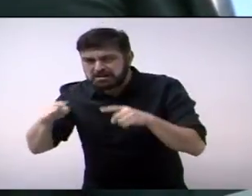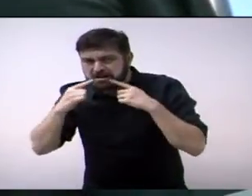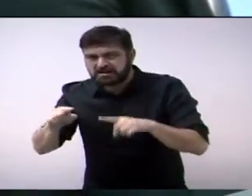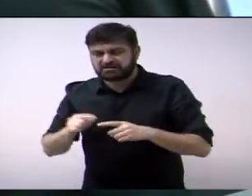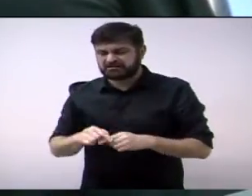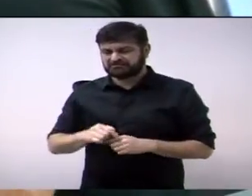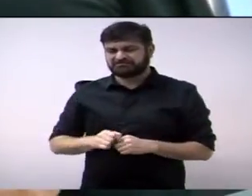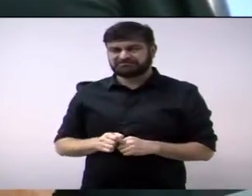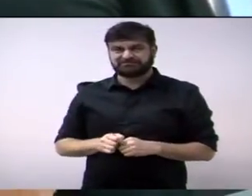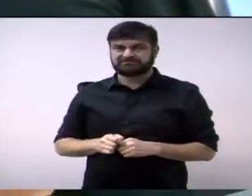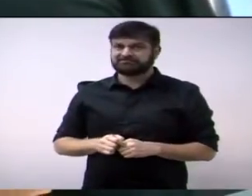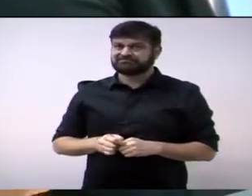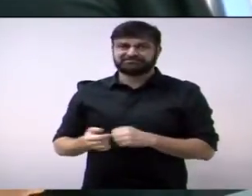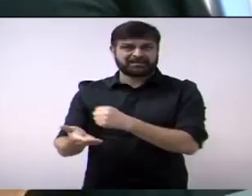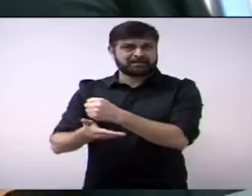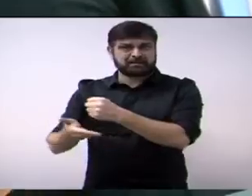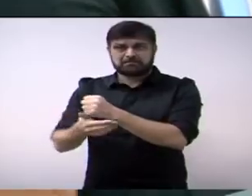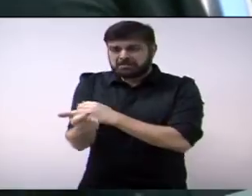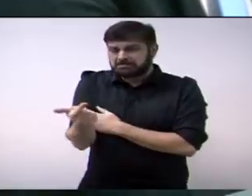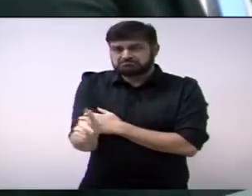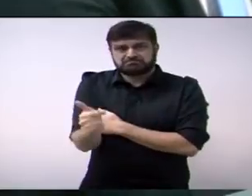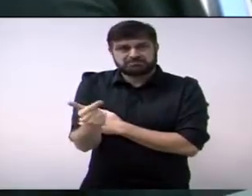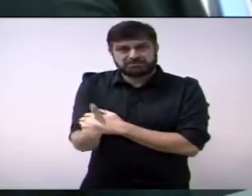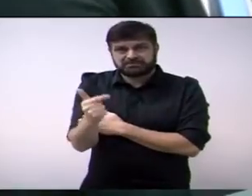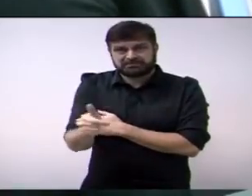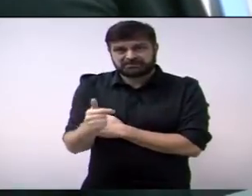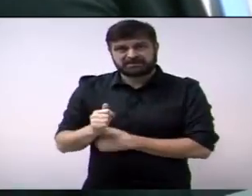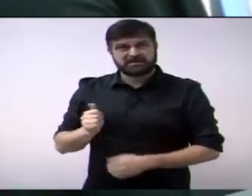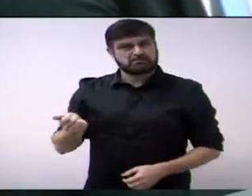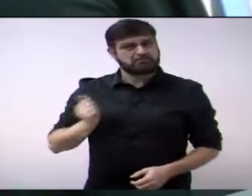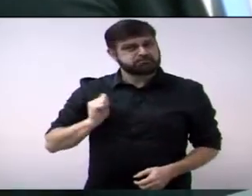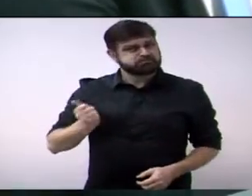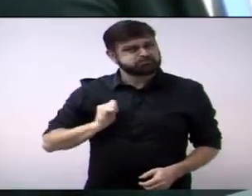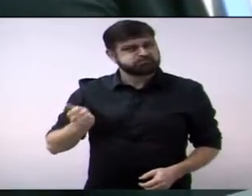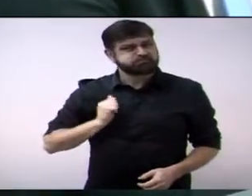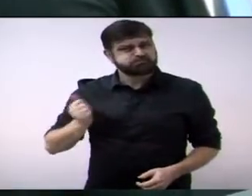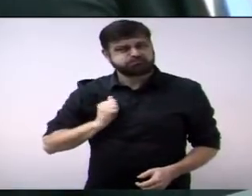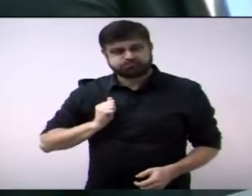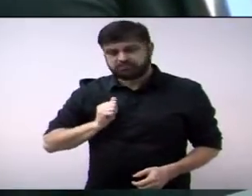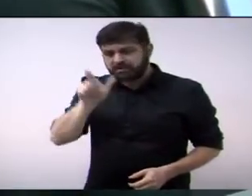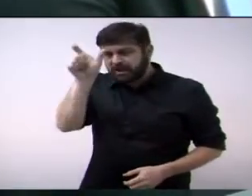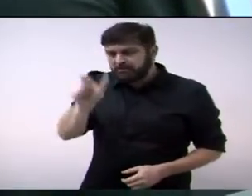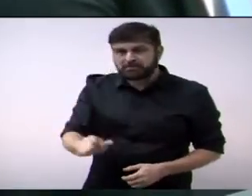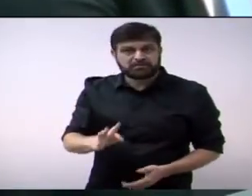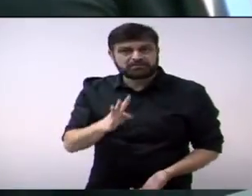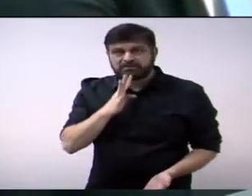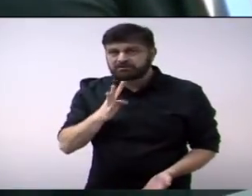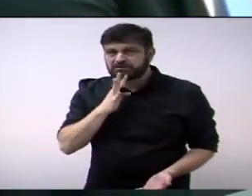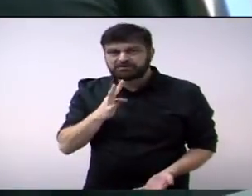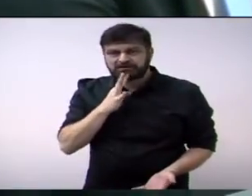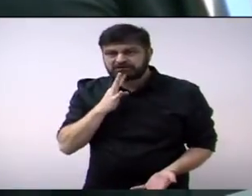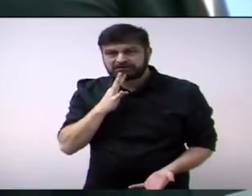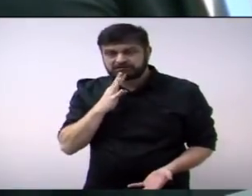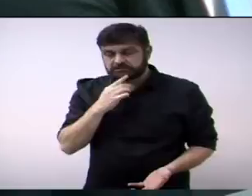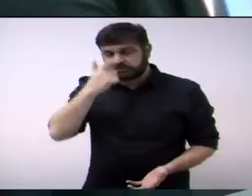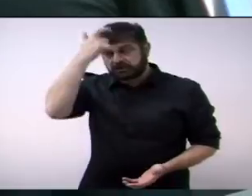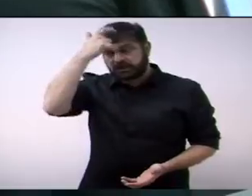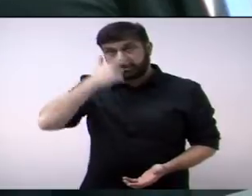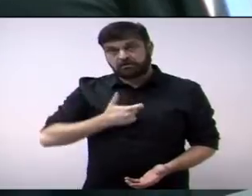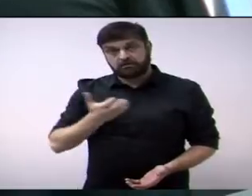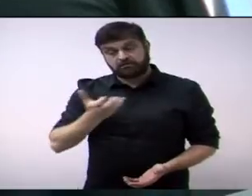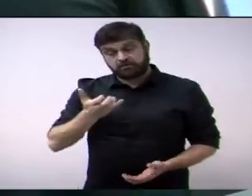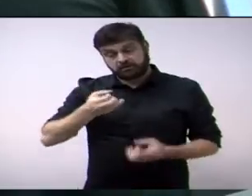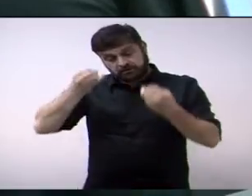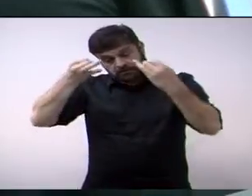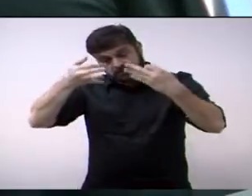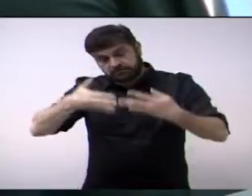que são infundadas, muitas delas maldosas e outras por desconhecimento. Então, eu deixo aqui uma